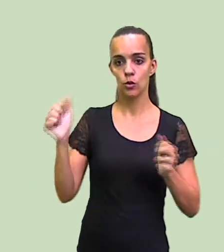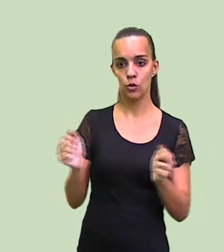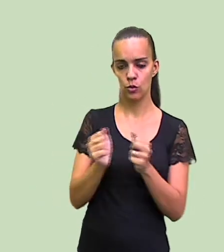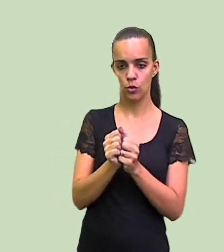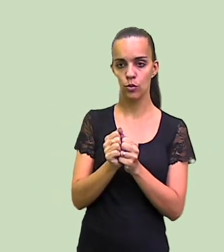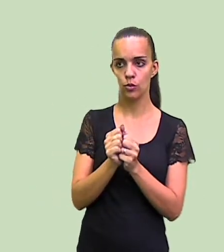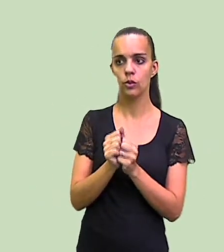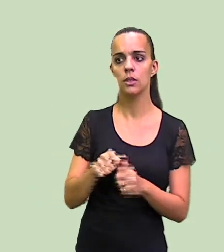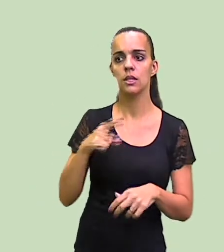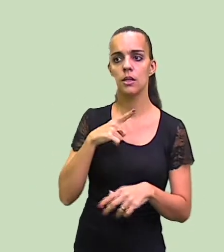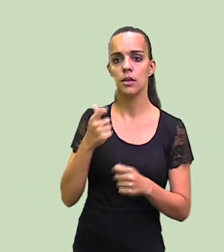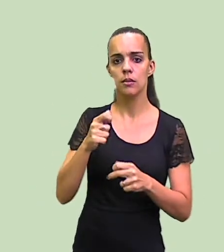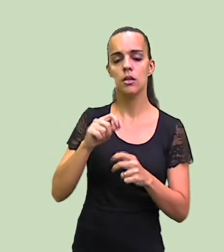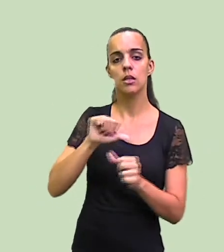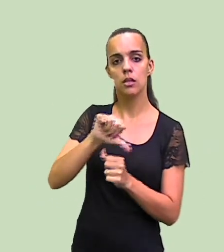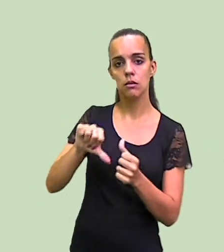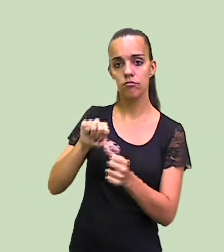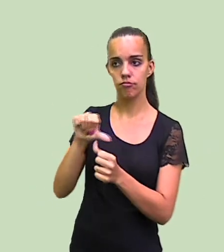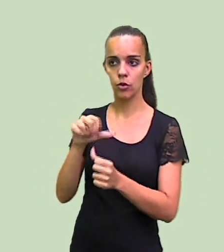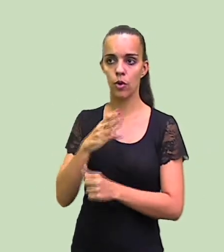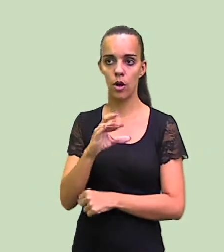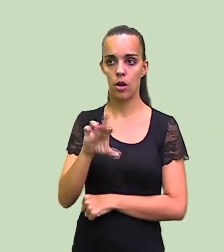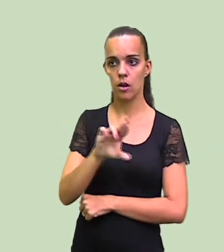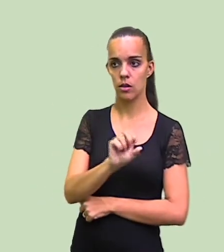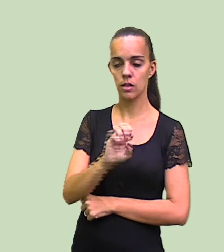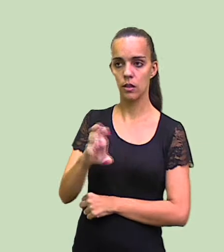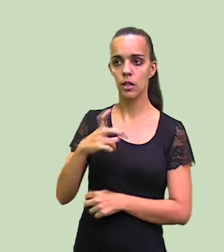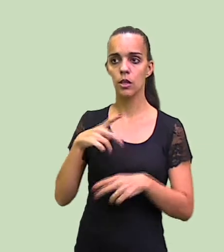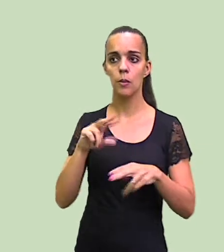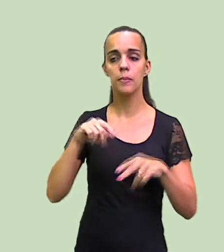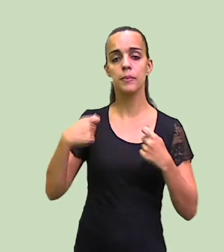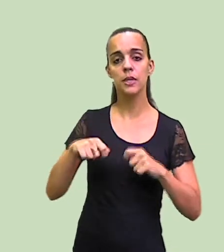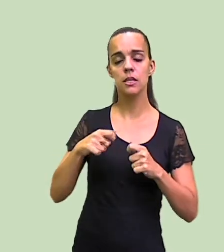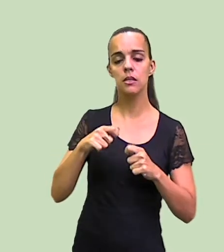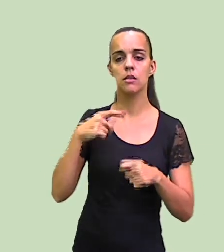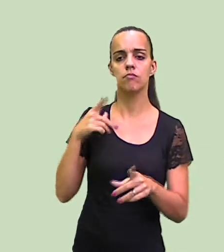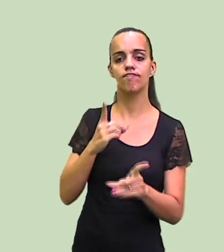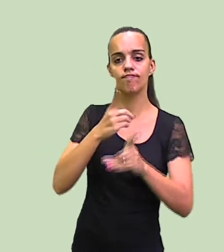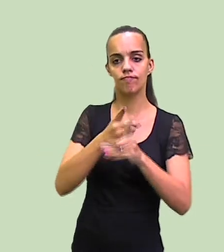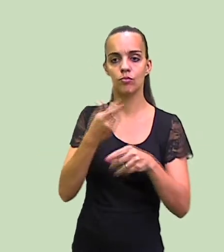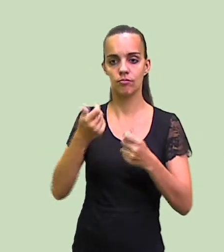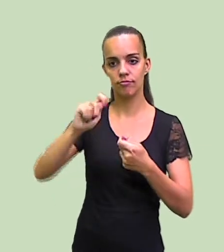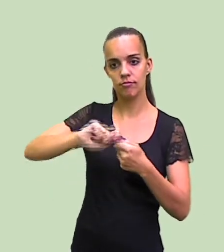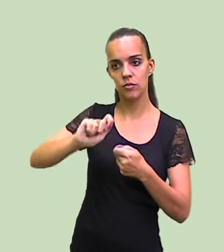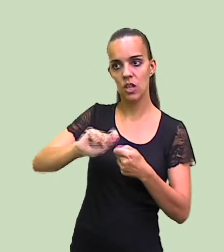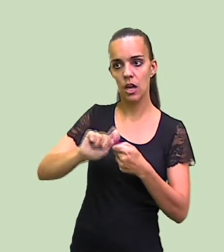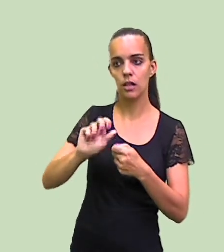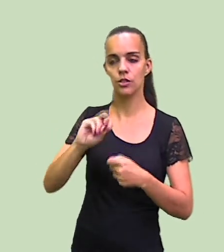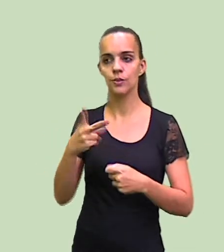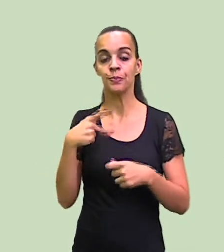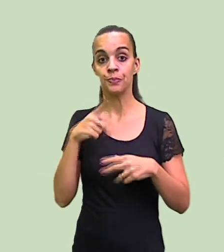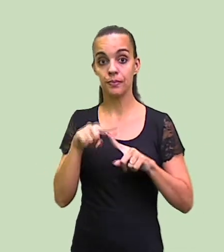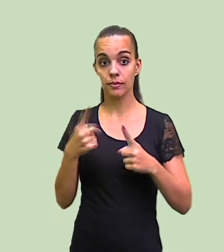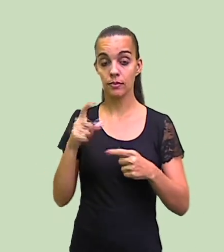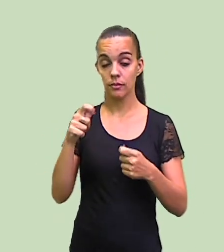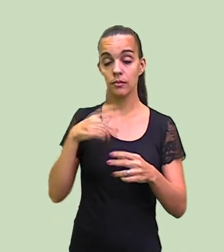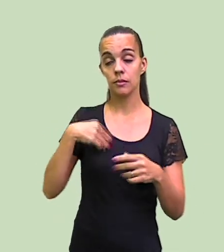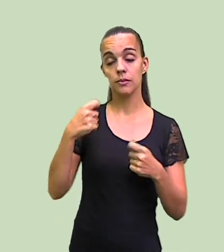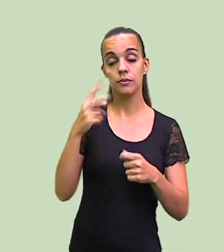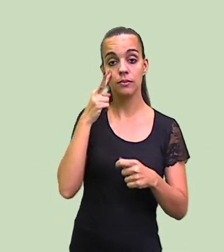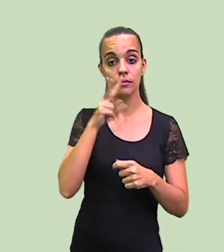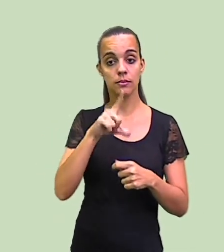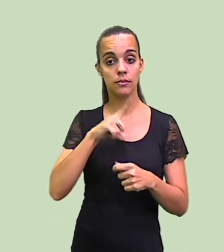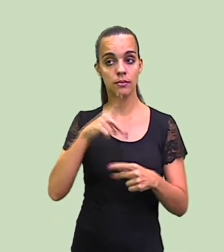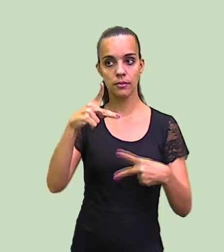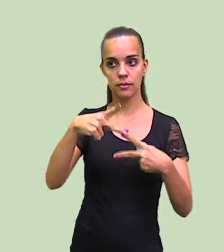o verbo. E para descobrir se é o artigo, você usa o teste da linha. Simples e tranquilo, não é